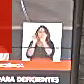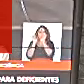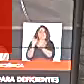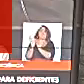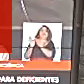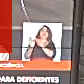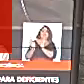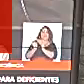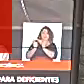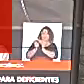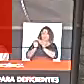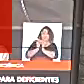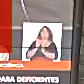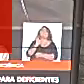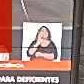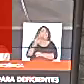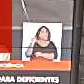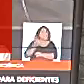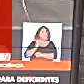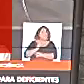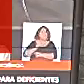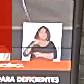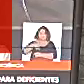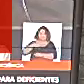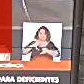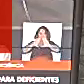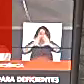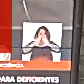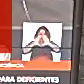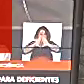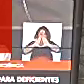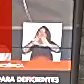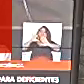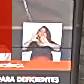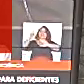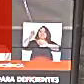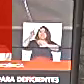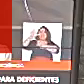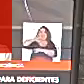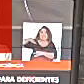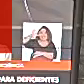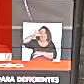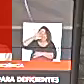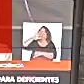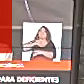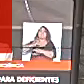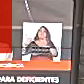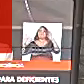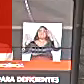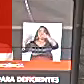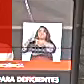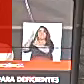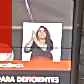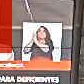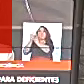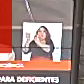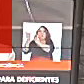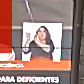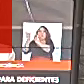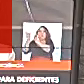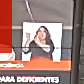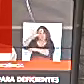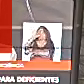encontro regional aqui pela Assembleia, lá na região, para que a gente possa fortalecer a causa dos direitos da